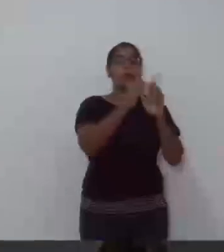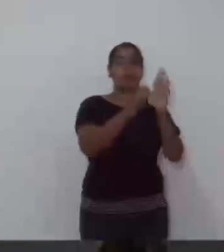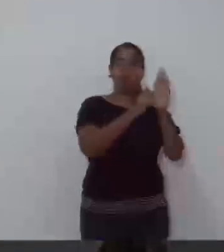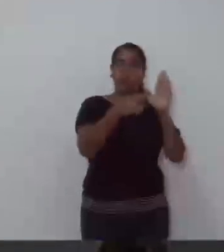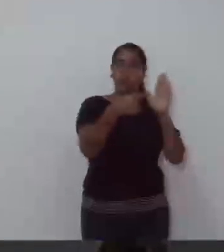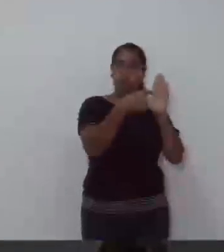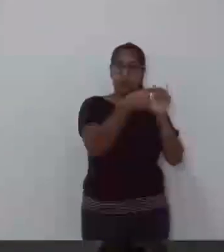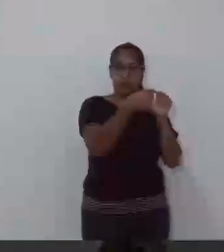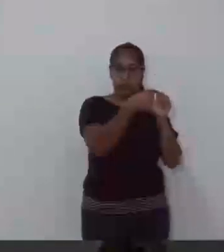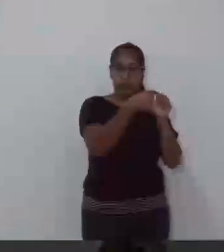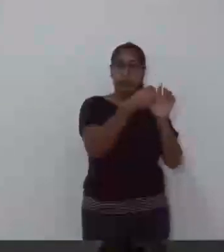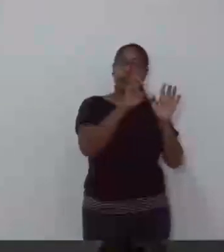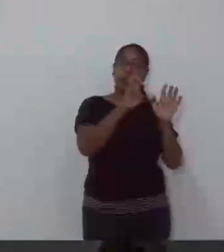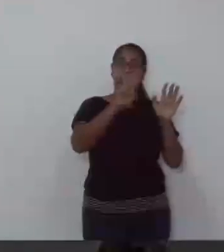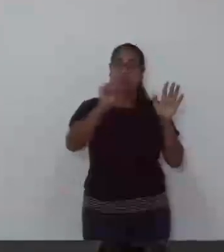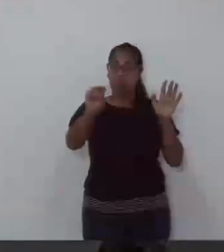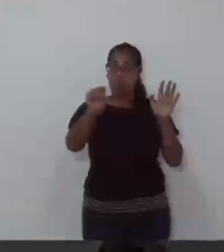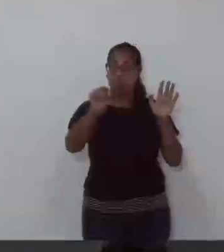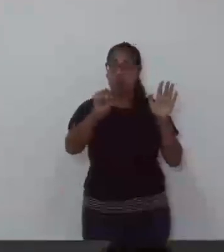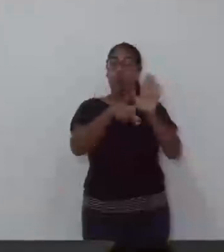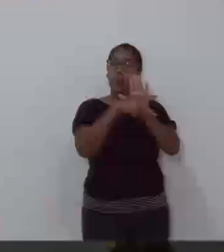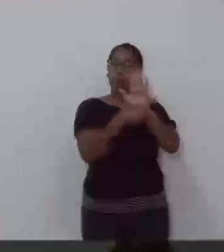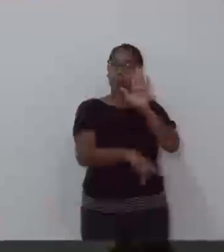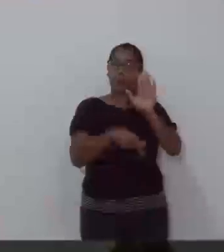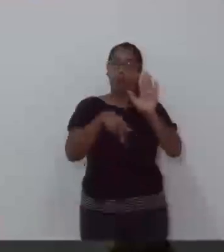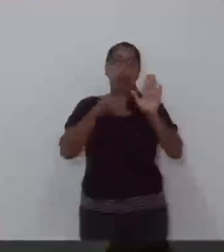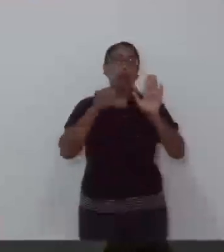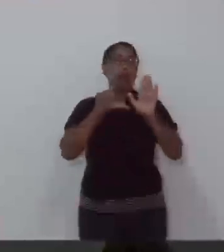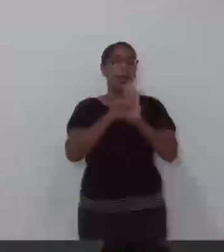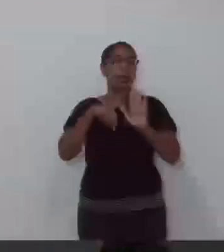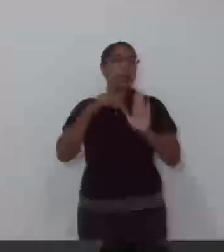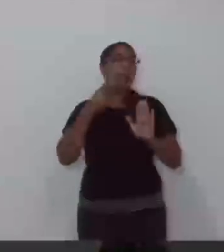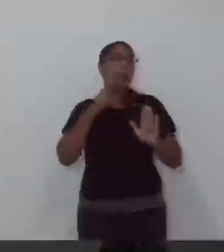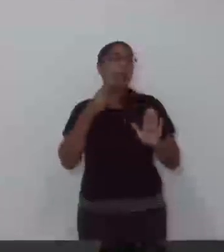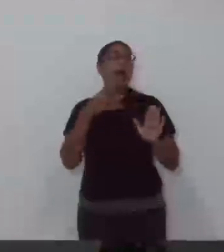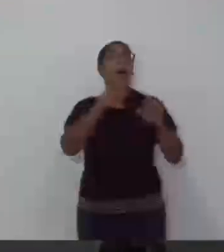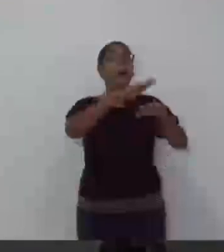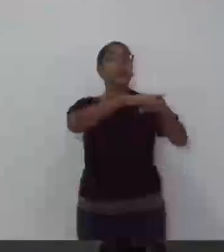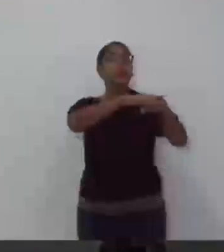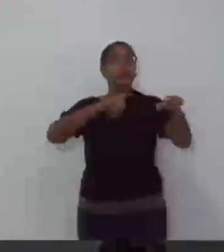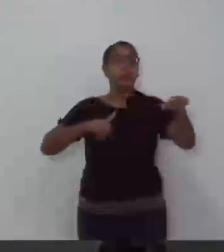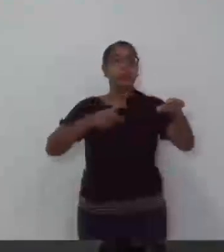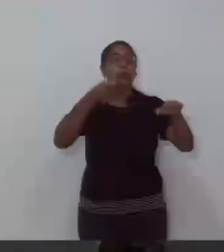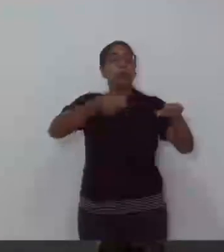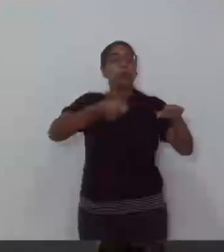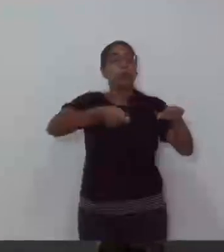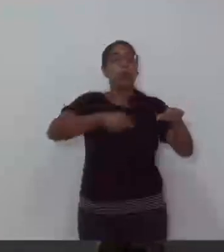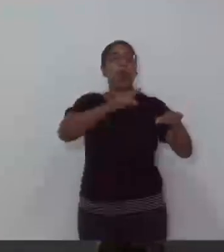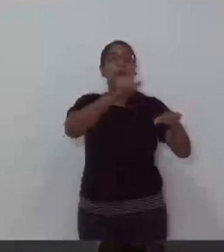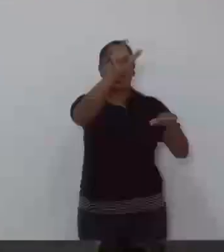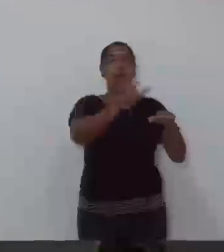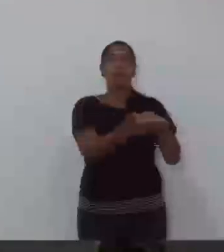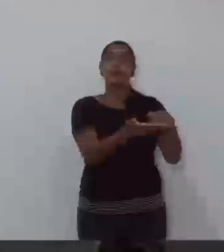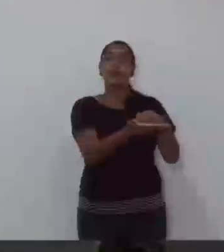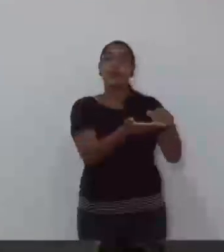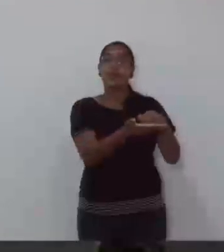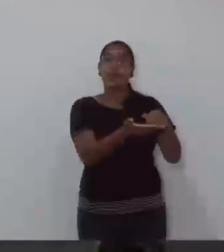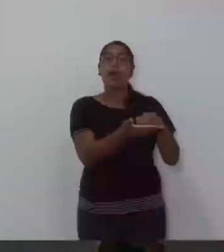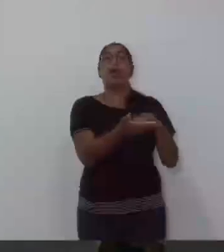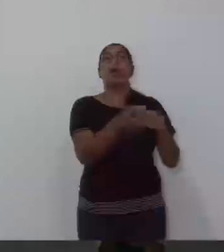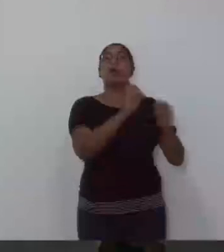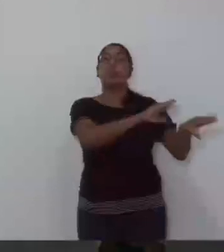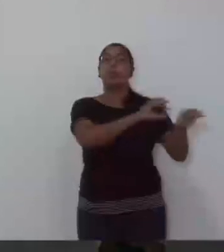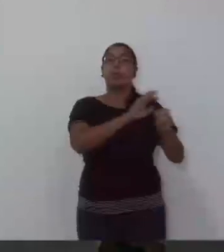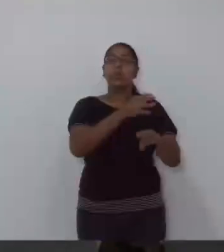158 do Regimento Interno, convocar para comparecimento ao plenário desta Casa o secretário municipal de Educação,